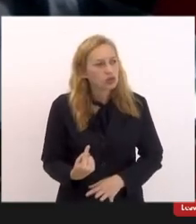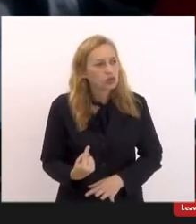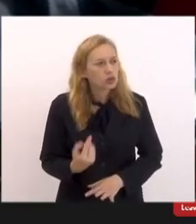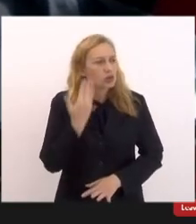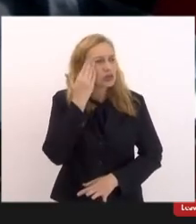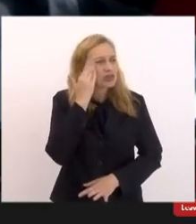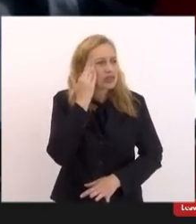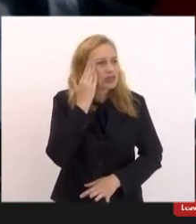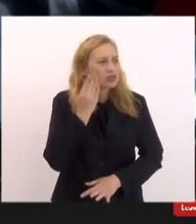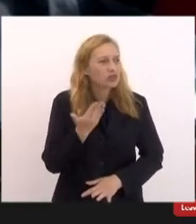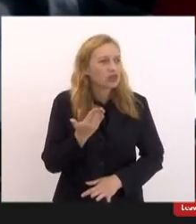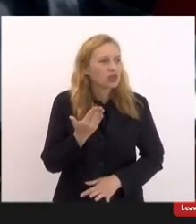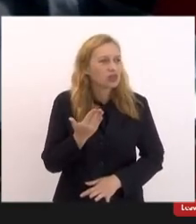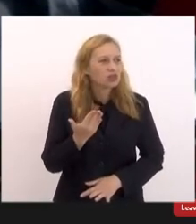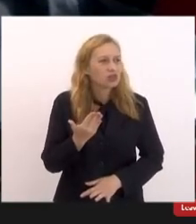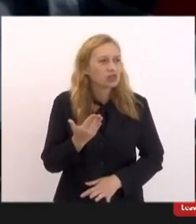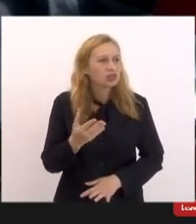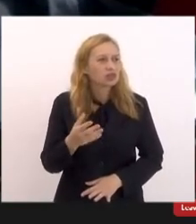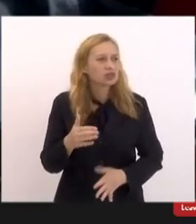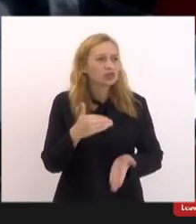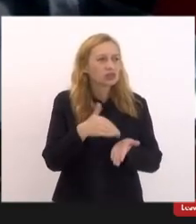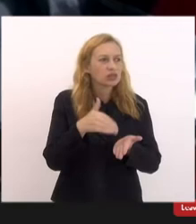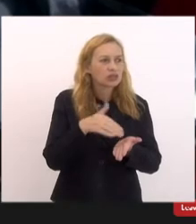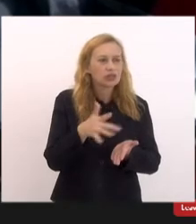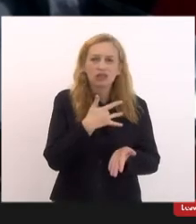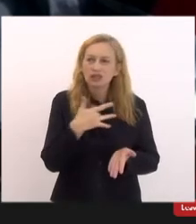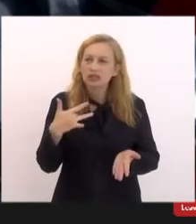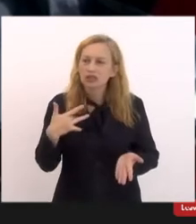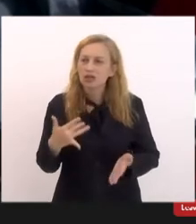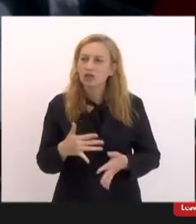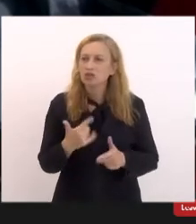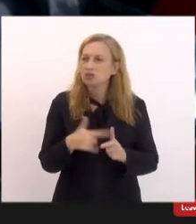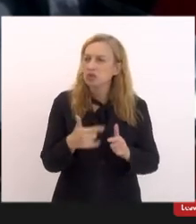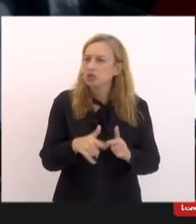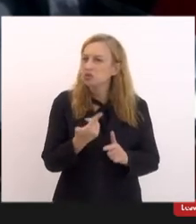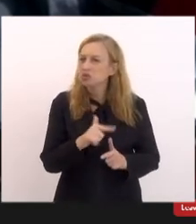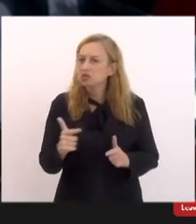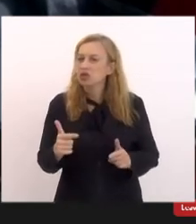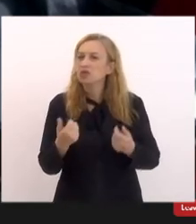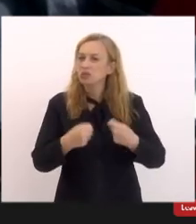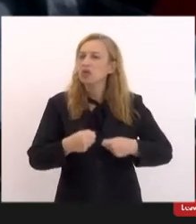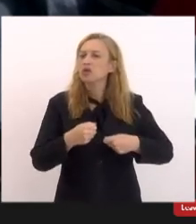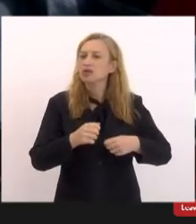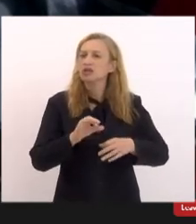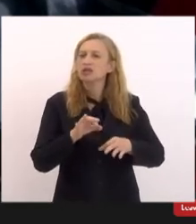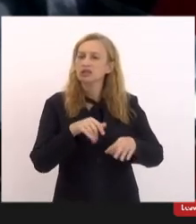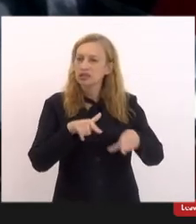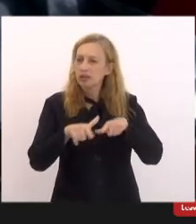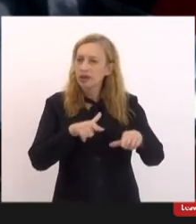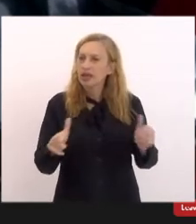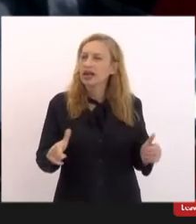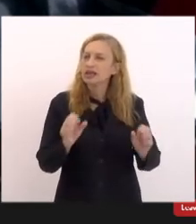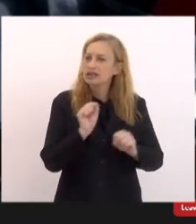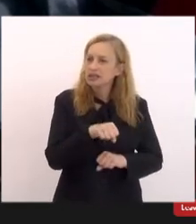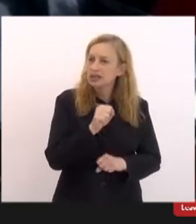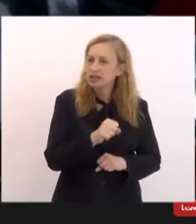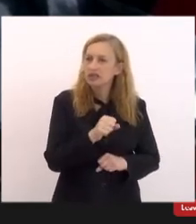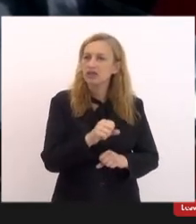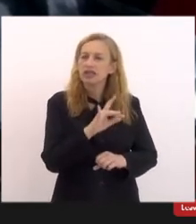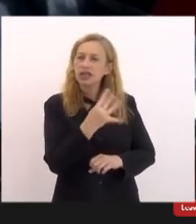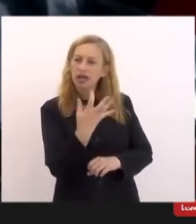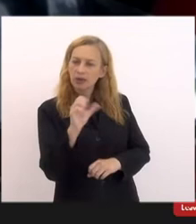entendimento junto com a Secretaria de Saúde, não vejo nenhum problema, a gente pode trabalhar assim, fazendo algum tipo de